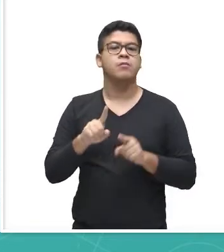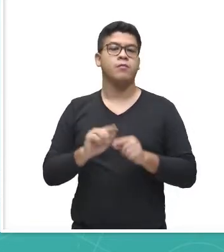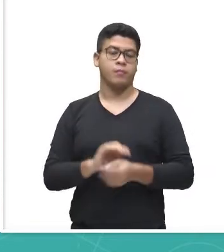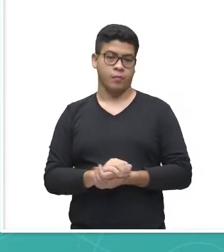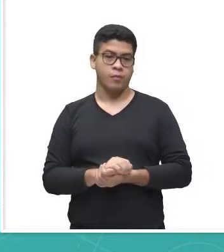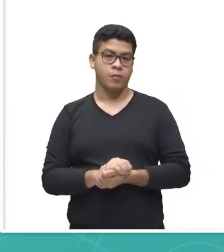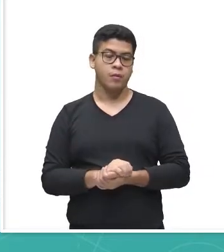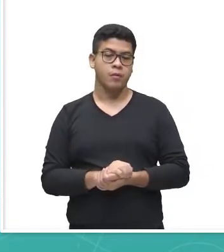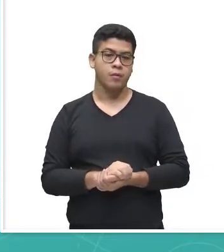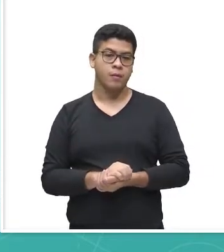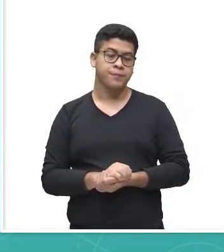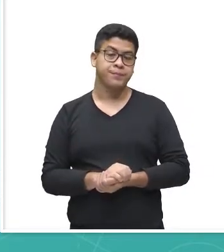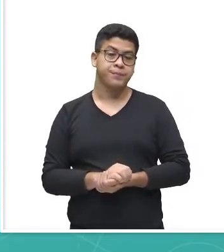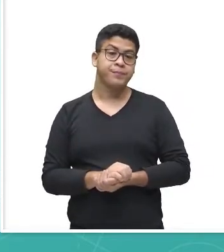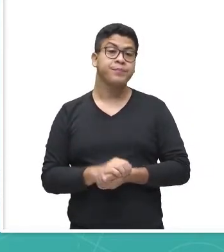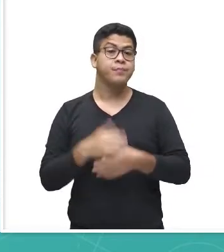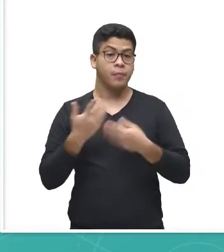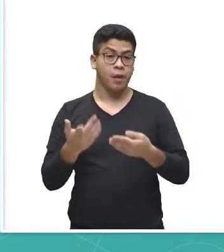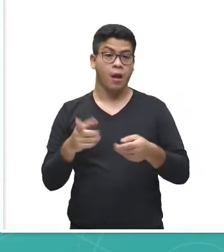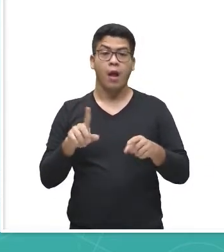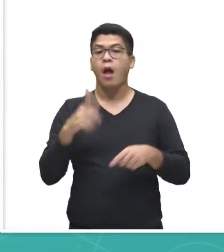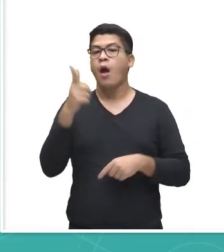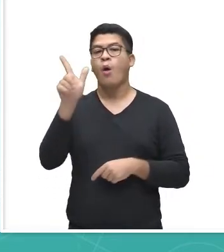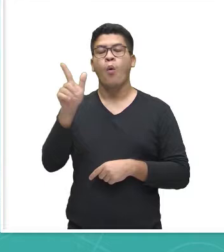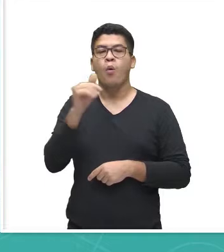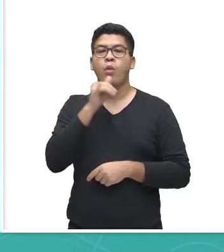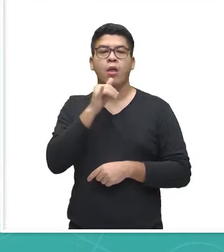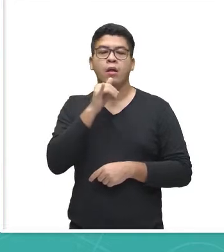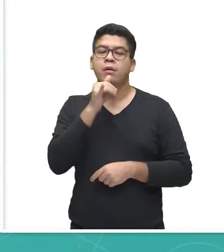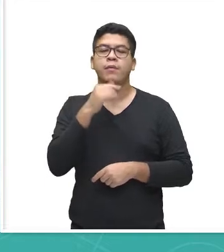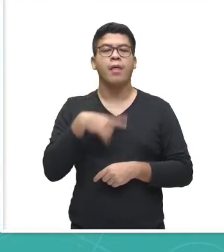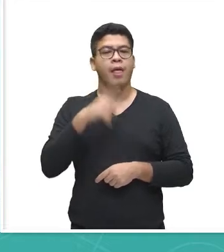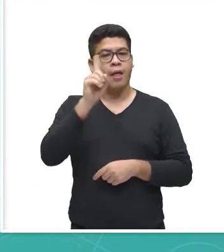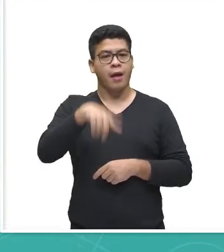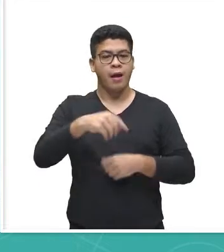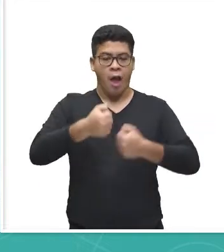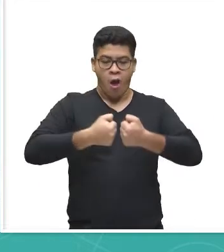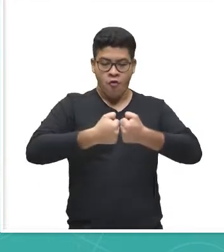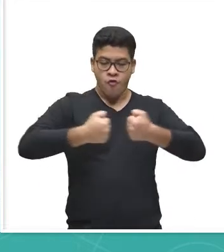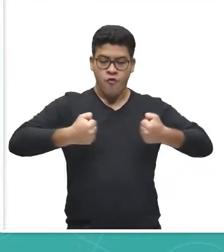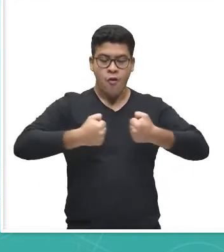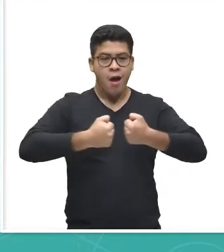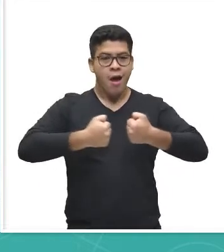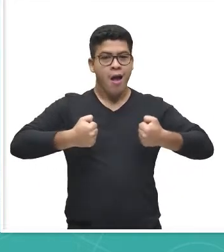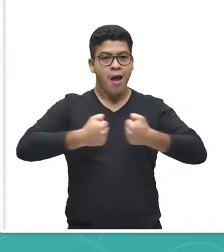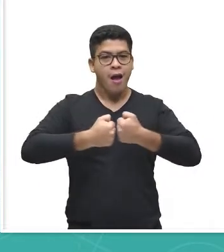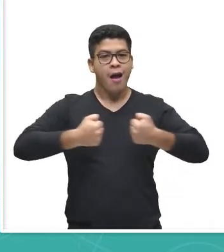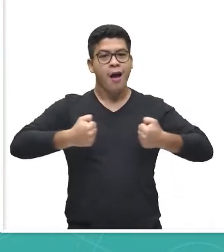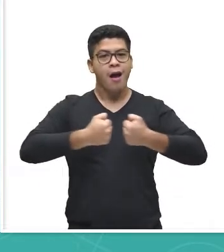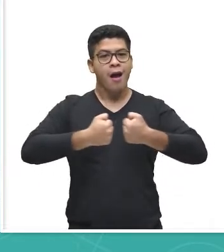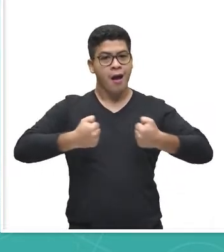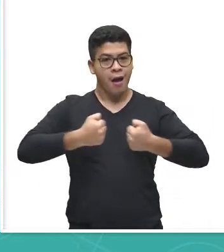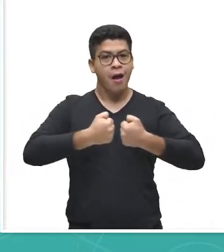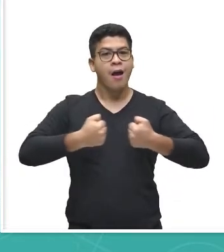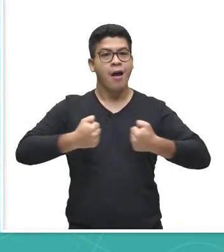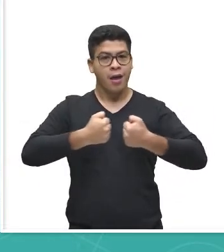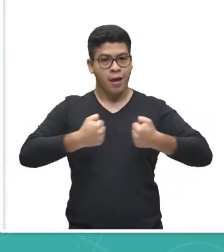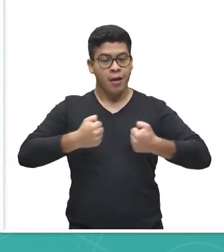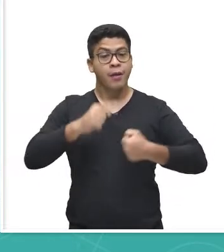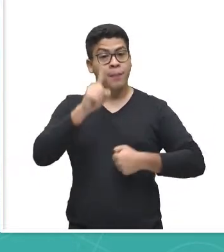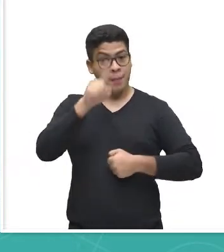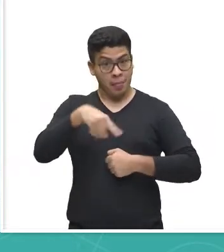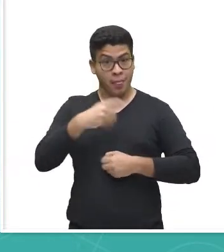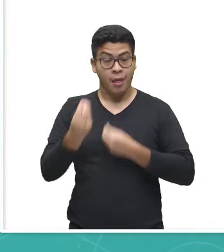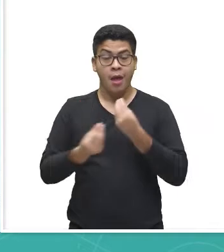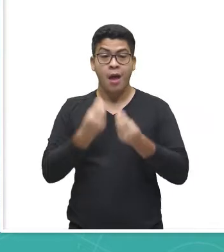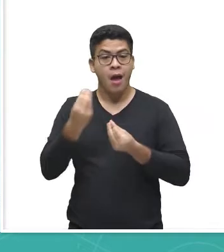com a força gravitacional. Na próxima imagem, a gente observa aí a elasticidade. A elasticidade é